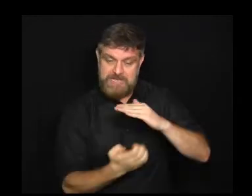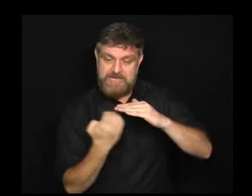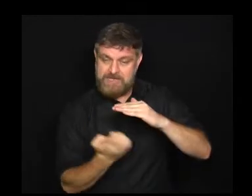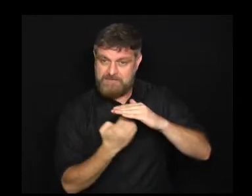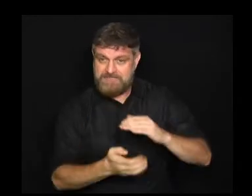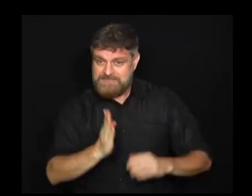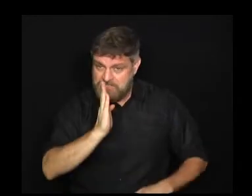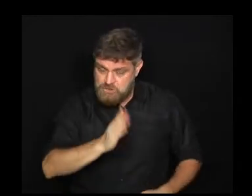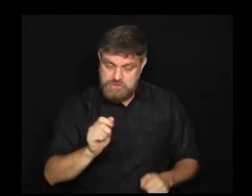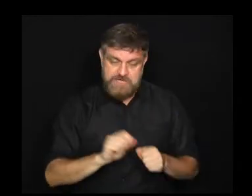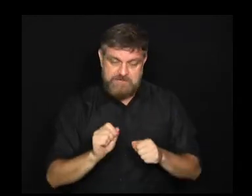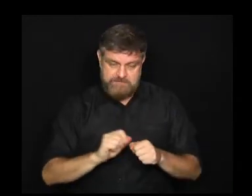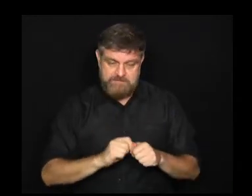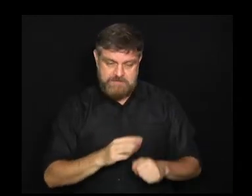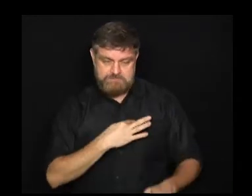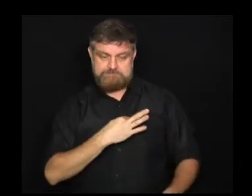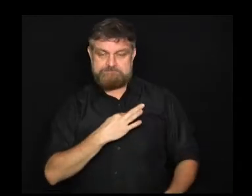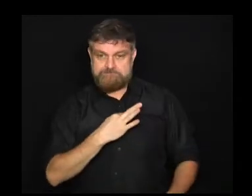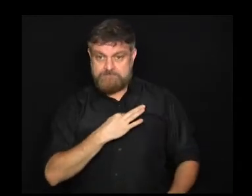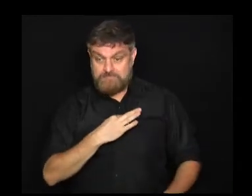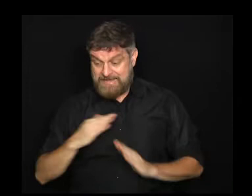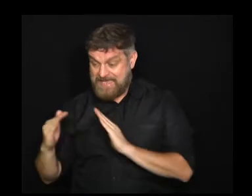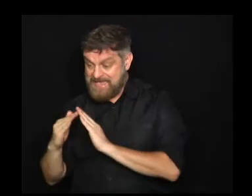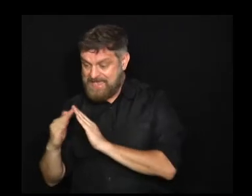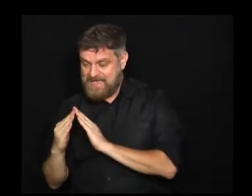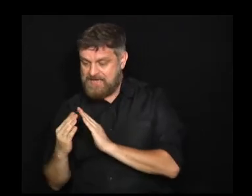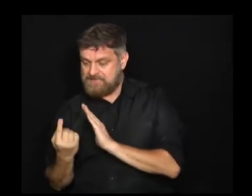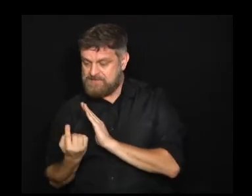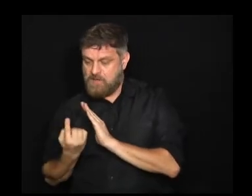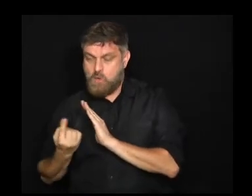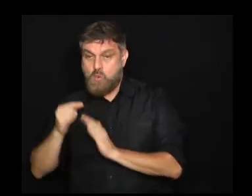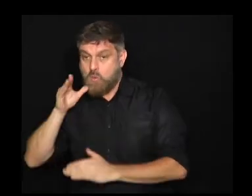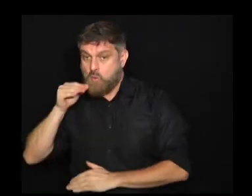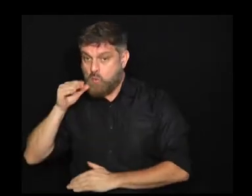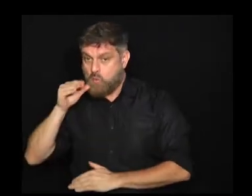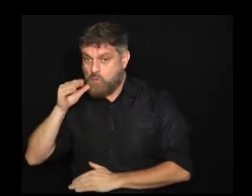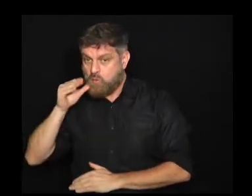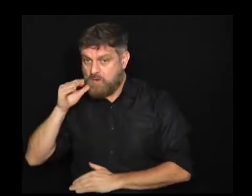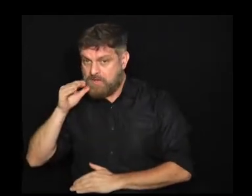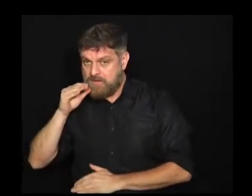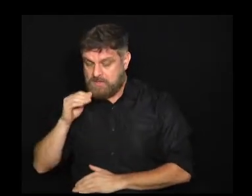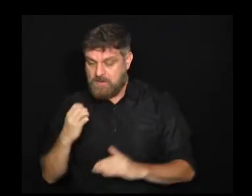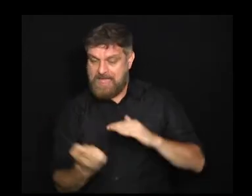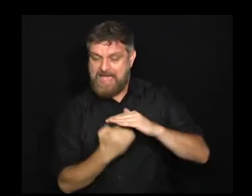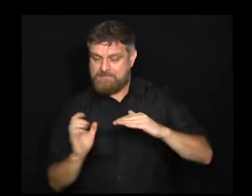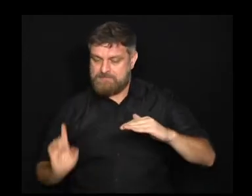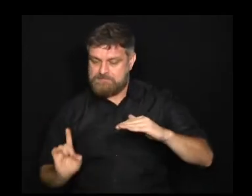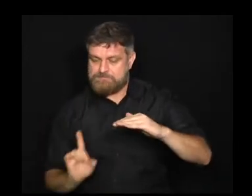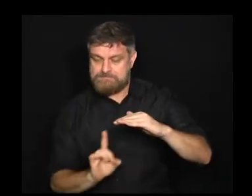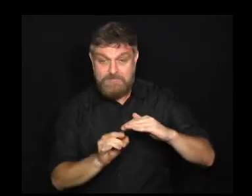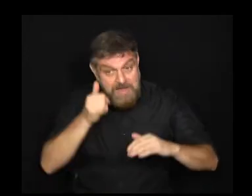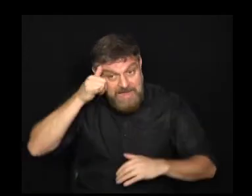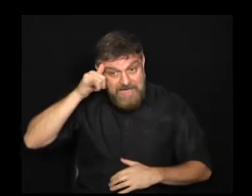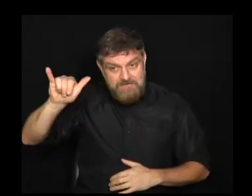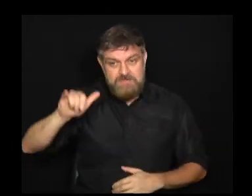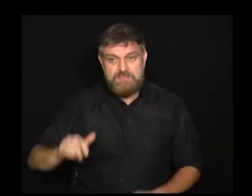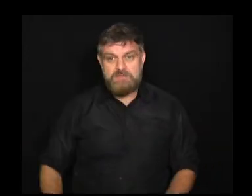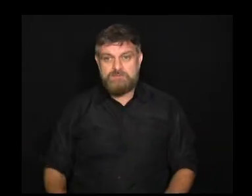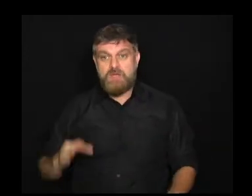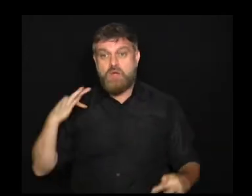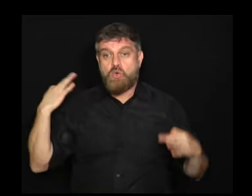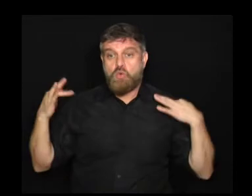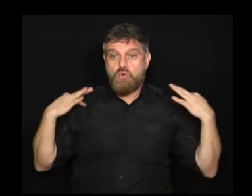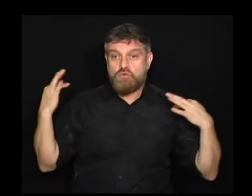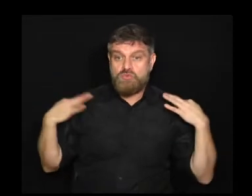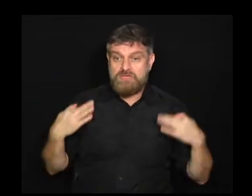isso espontaneamente. Então, eu acho que o problema do turismo profissional, que é o fluxo de pessoas que